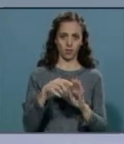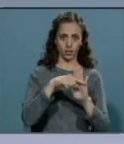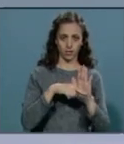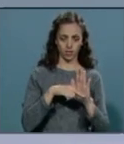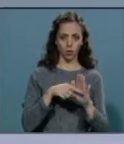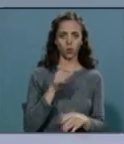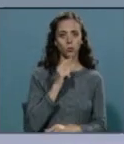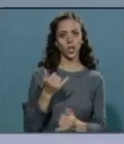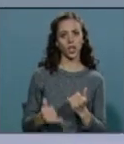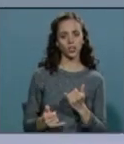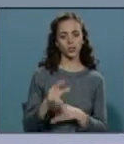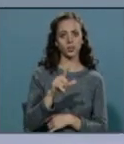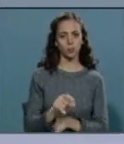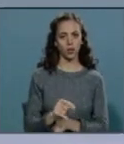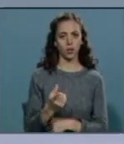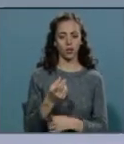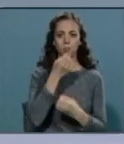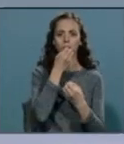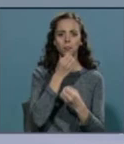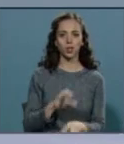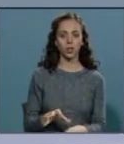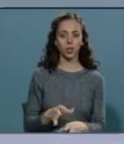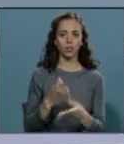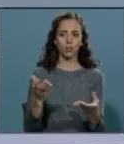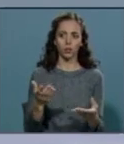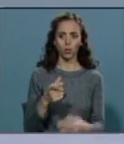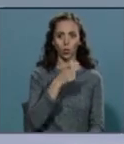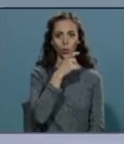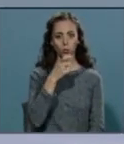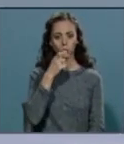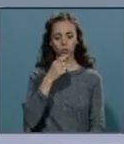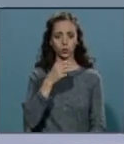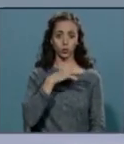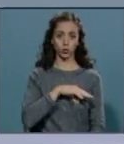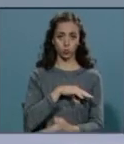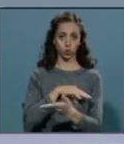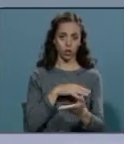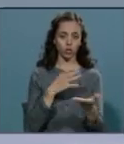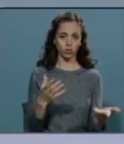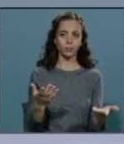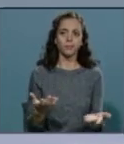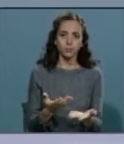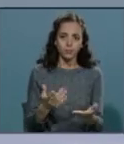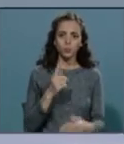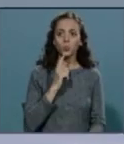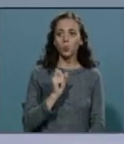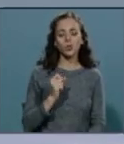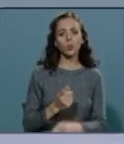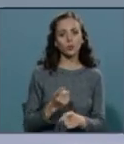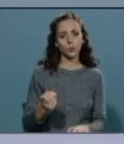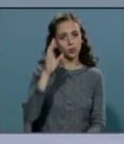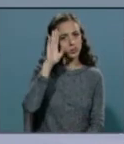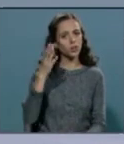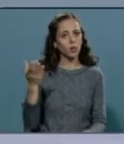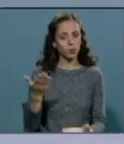não podia correr o risco também de perder de o compromisso dos profissionais que nem não não poderia até porque